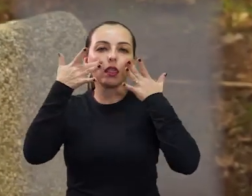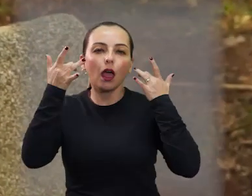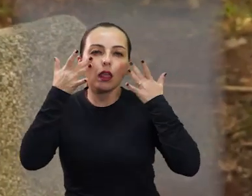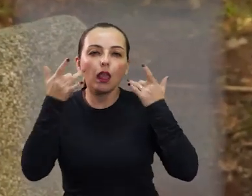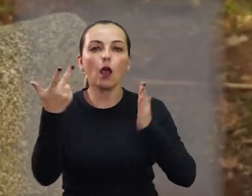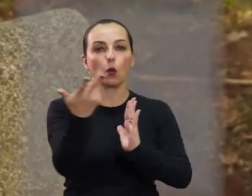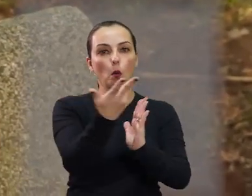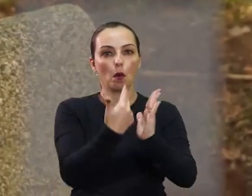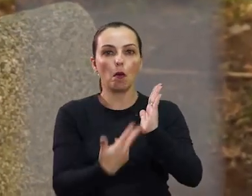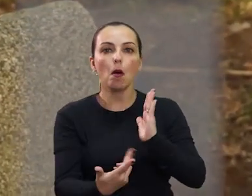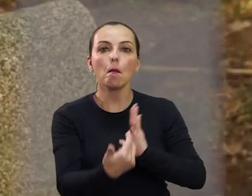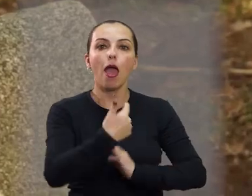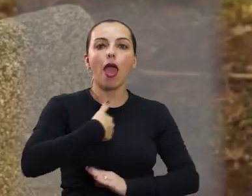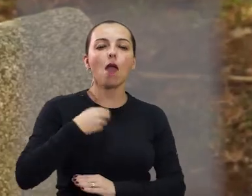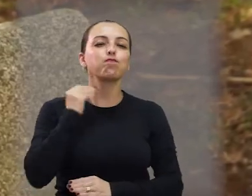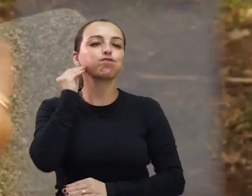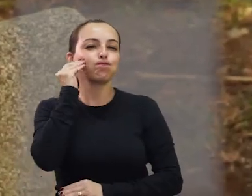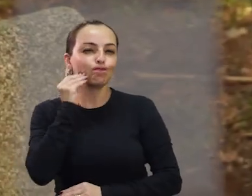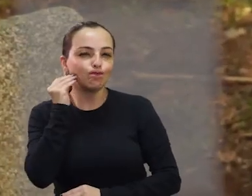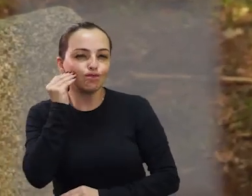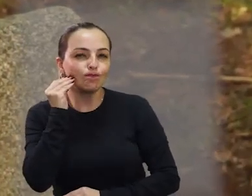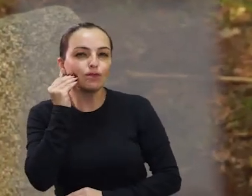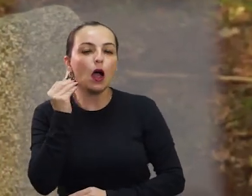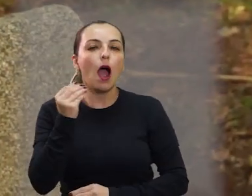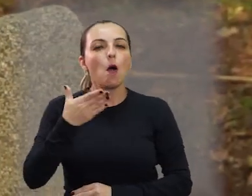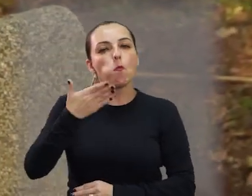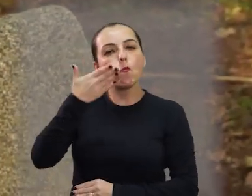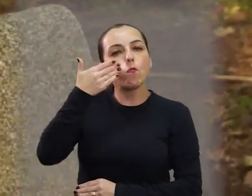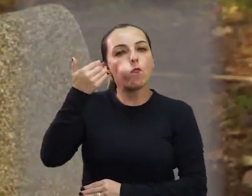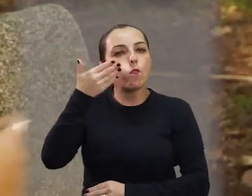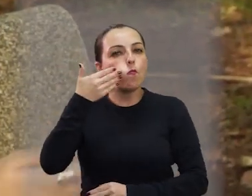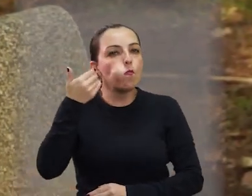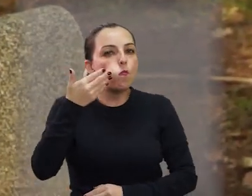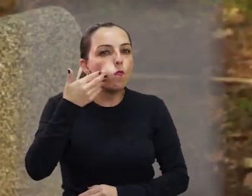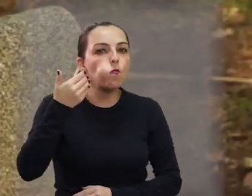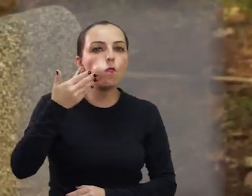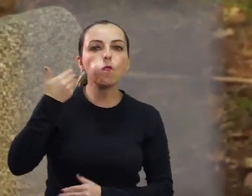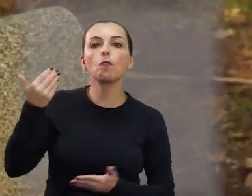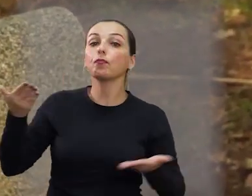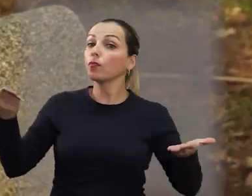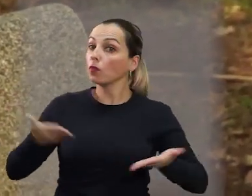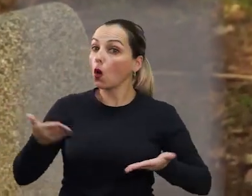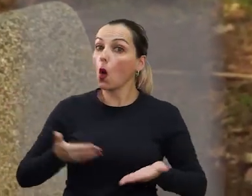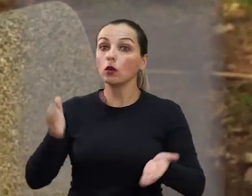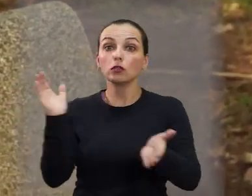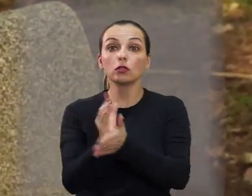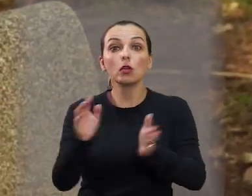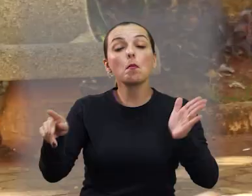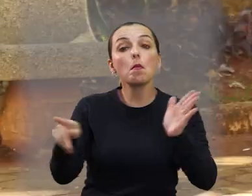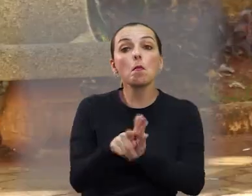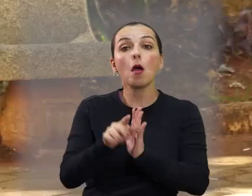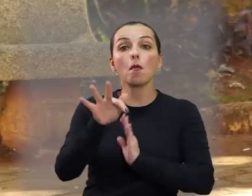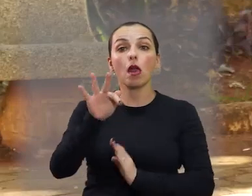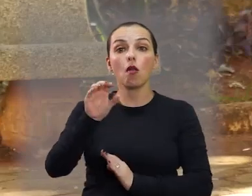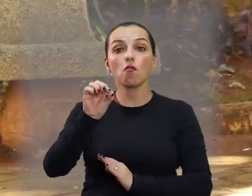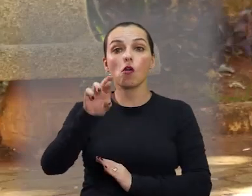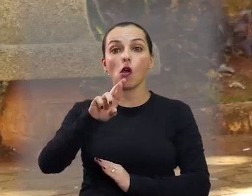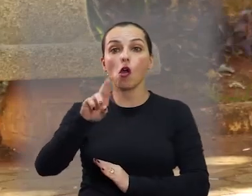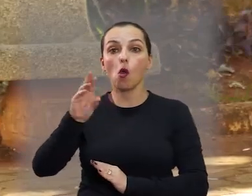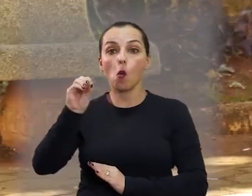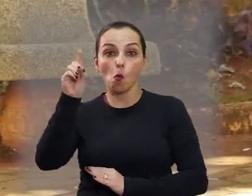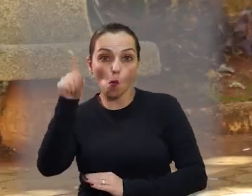diversas formas, seja na dança, no teatro, desenho. E